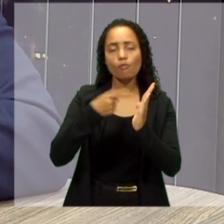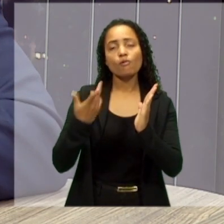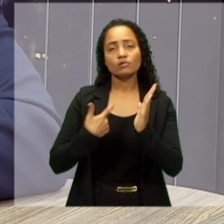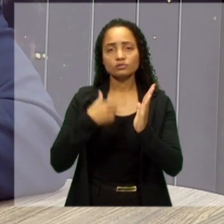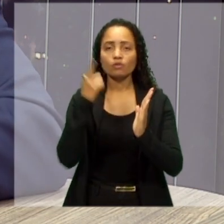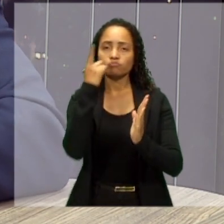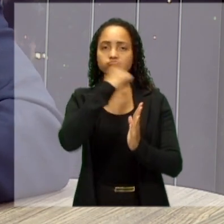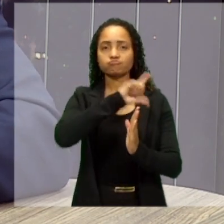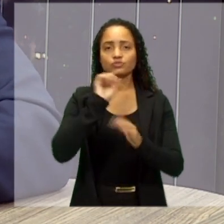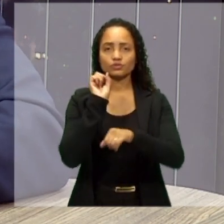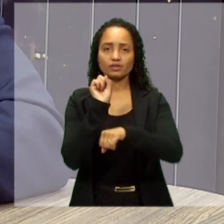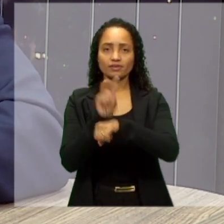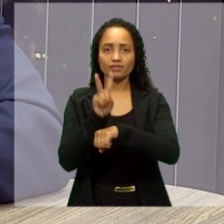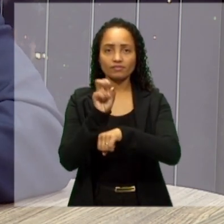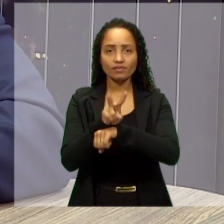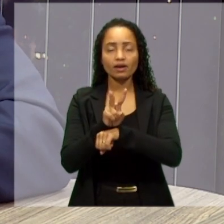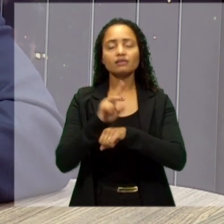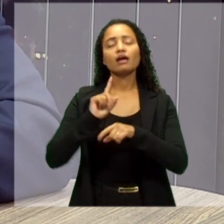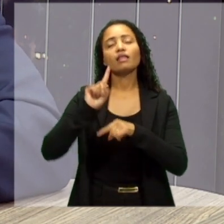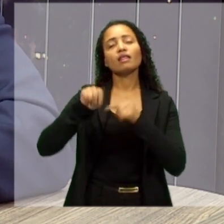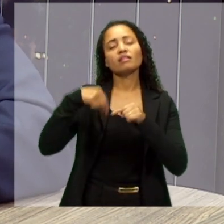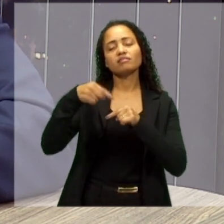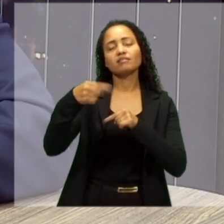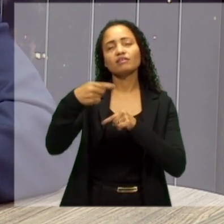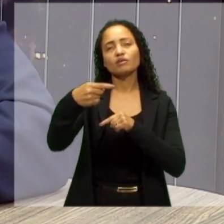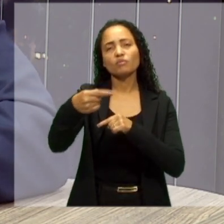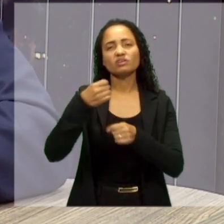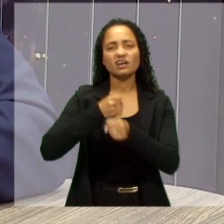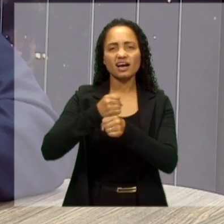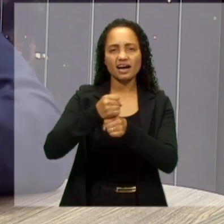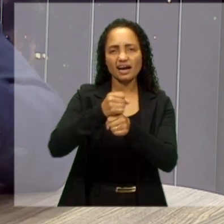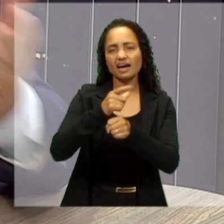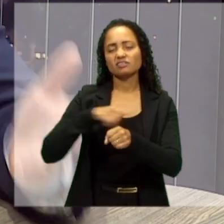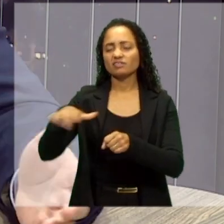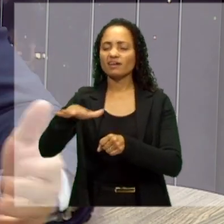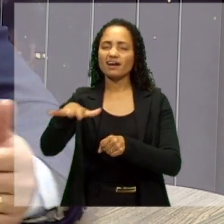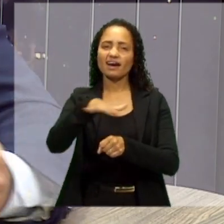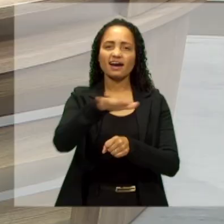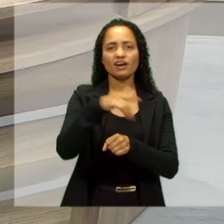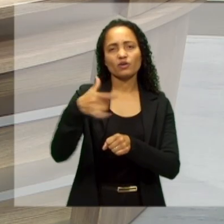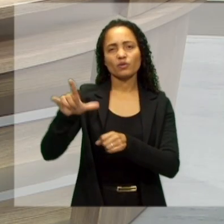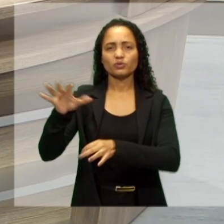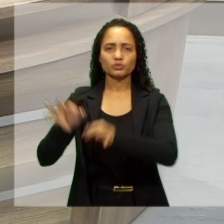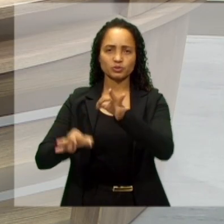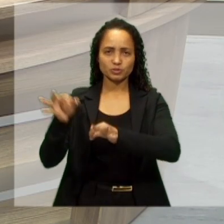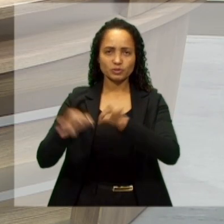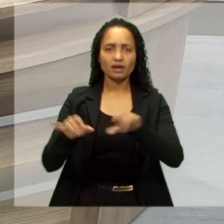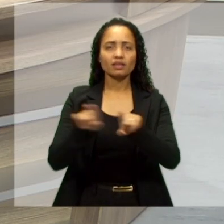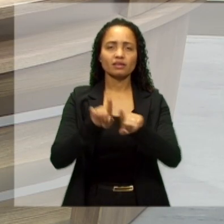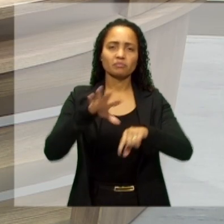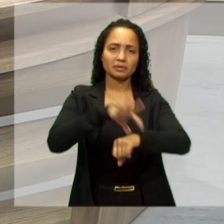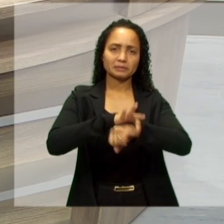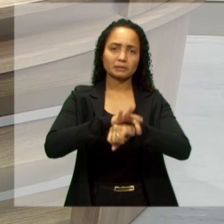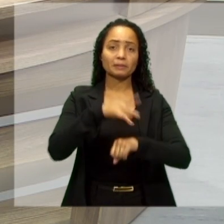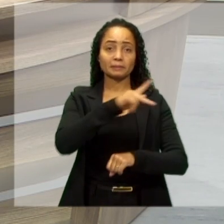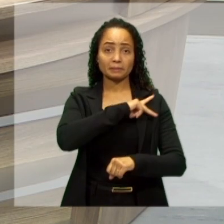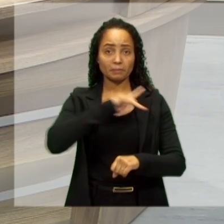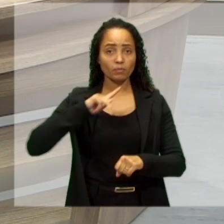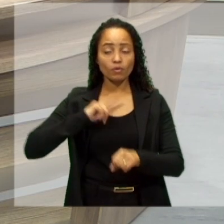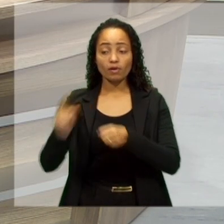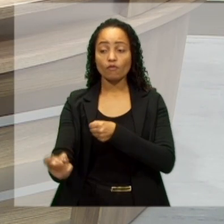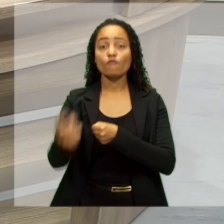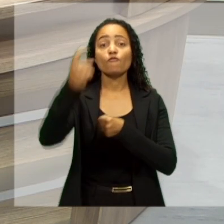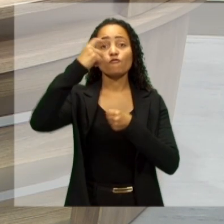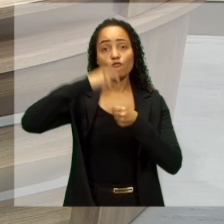servidor. Os anos se passaram, segui em outros cargos, Poder Judiciário, Segurança Pública, e retornei